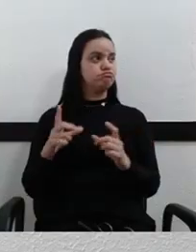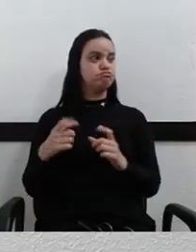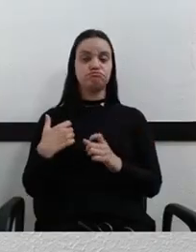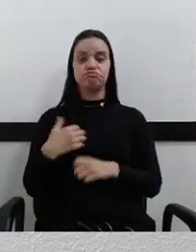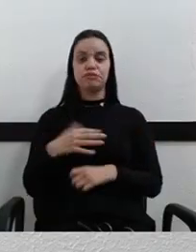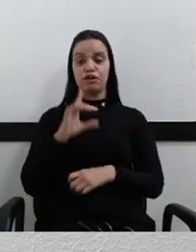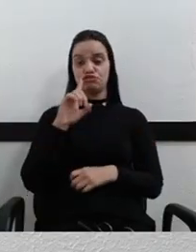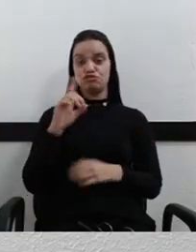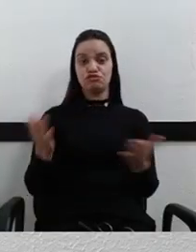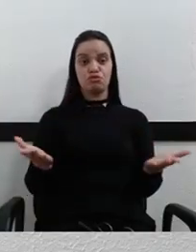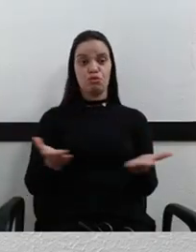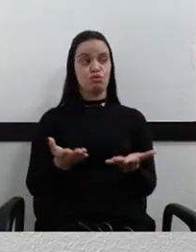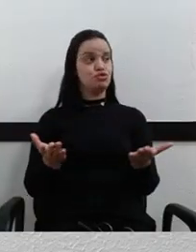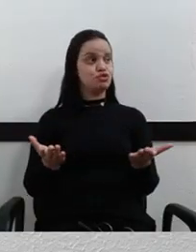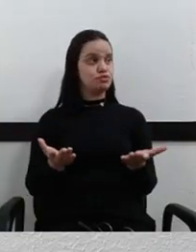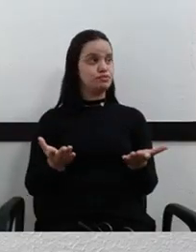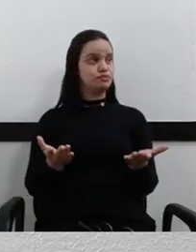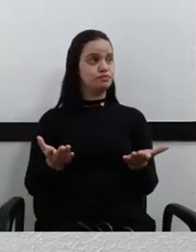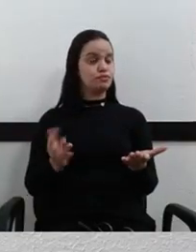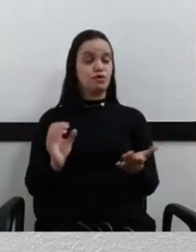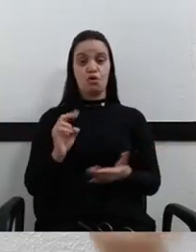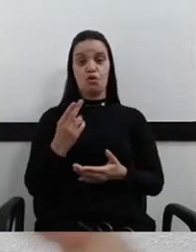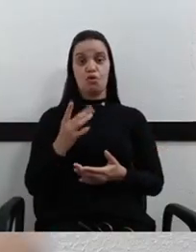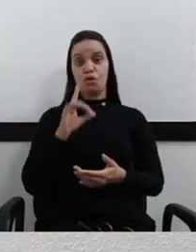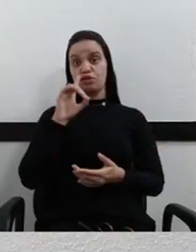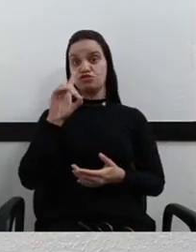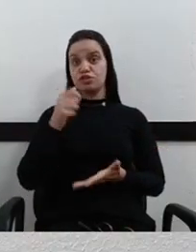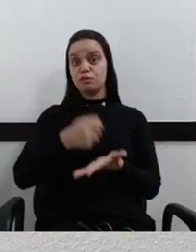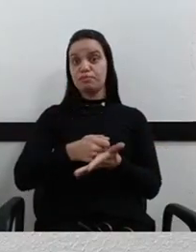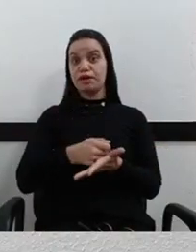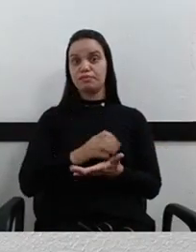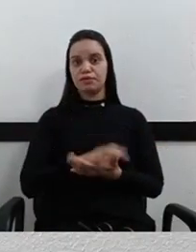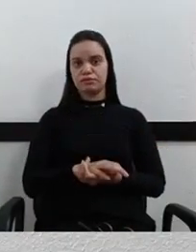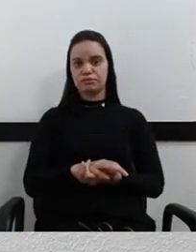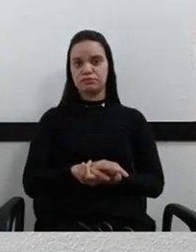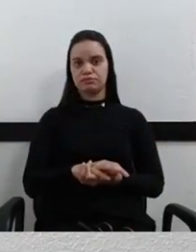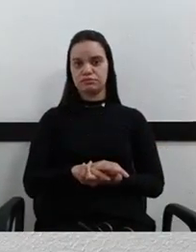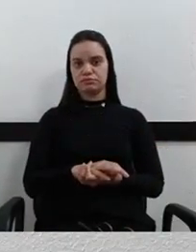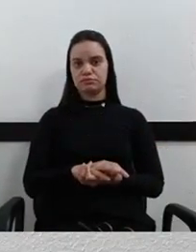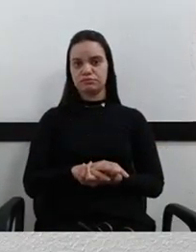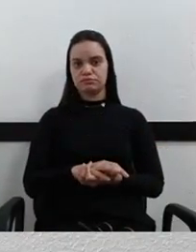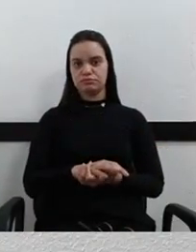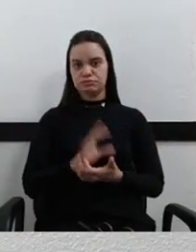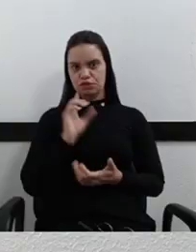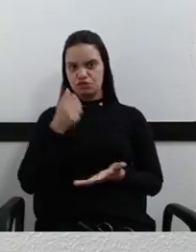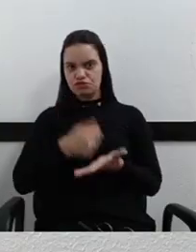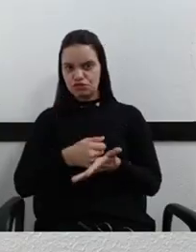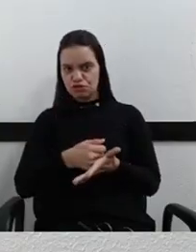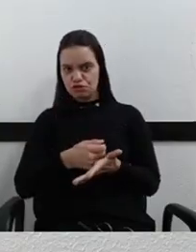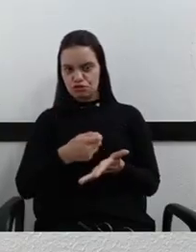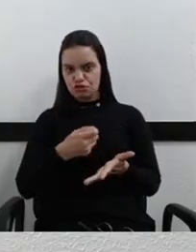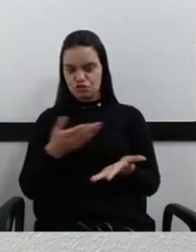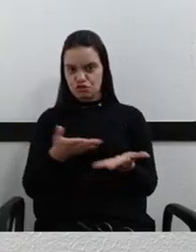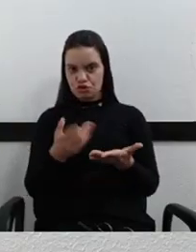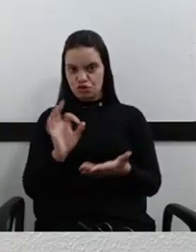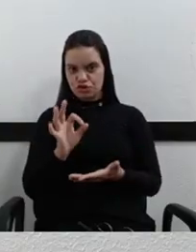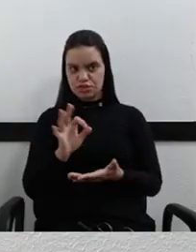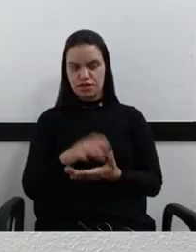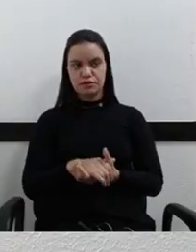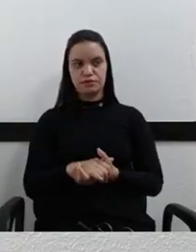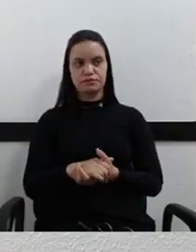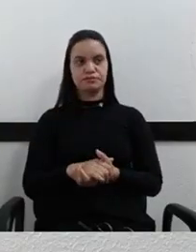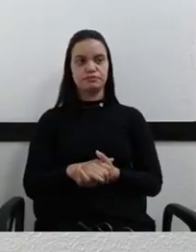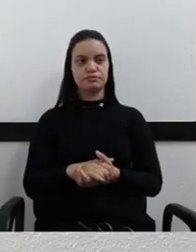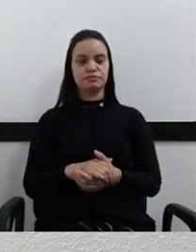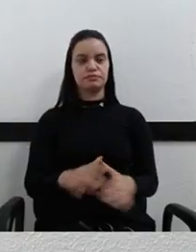é o dia de hoje ou a fotografia é o dia do pagamento? De hoje. Então, se as pessoas estão claras com relação a isso, tudo bem.